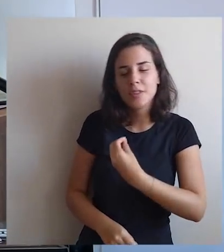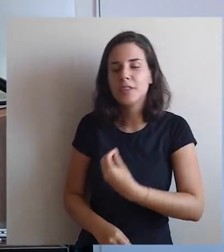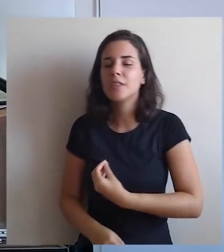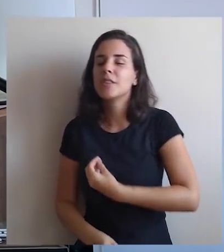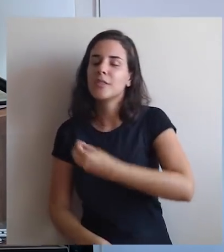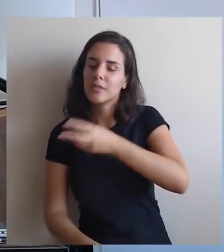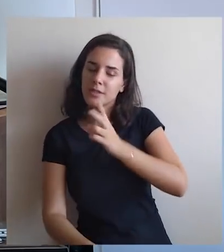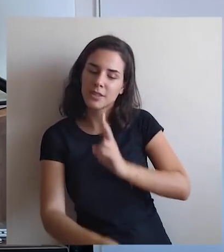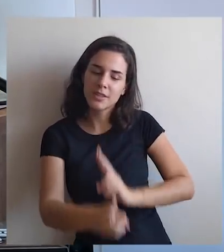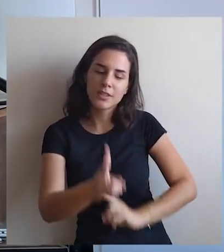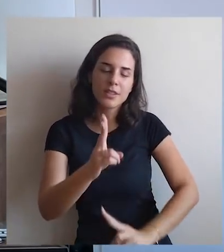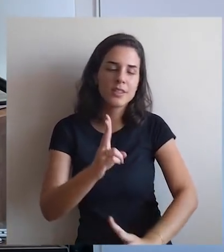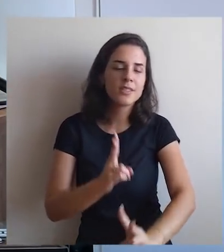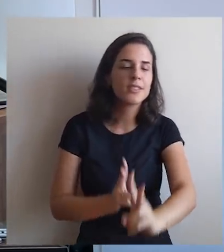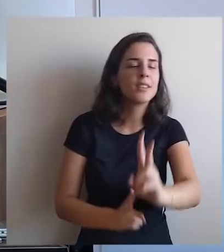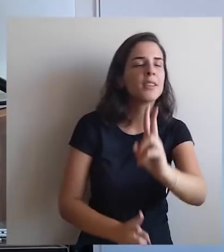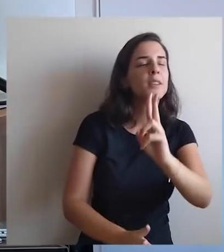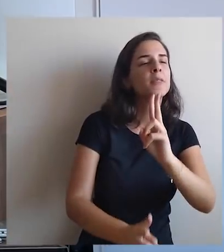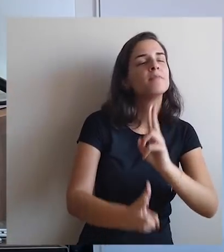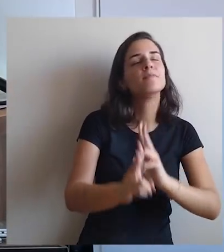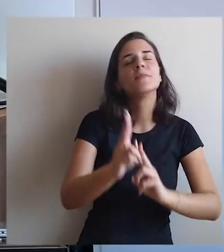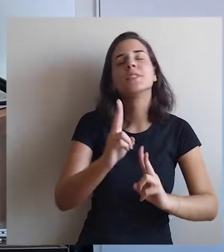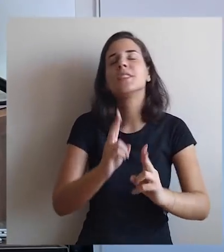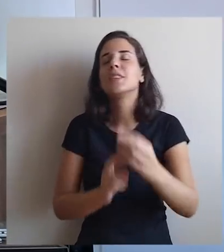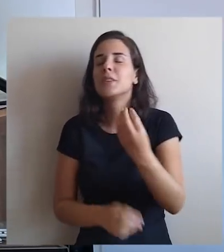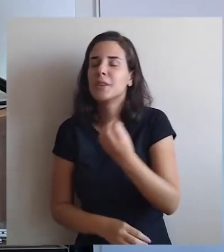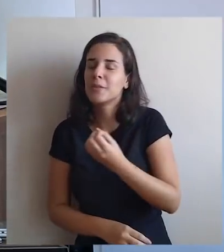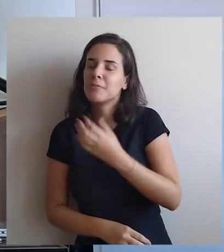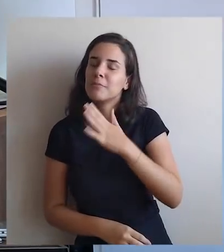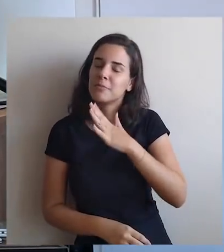para sempre, Ele me